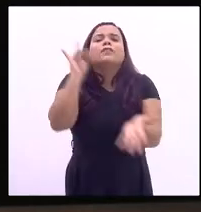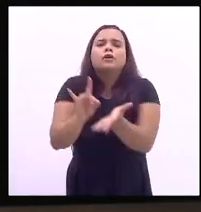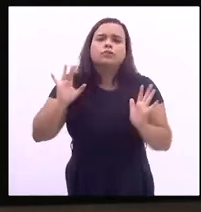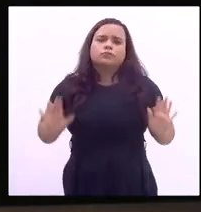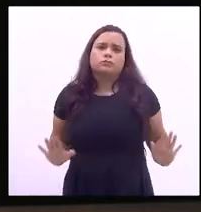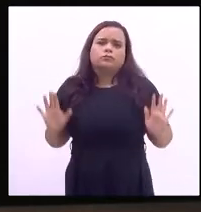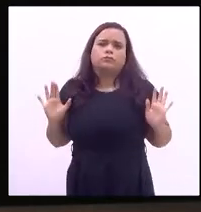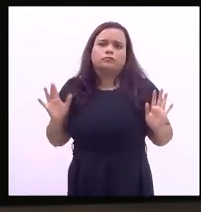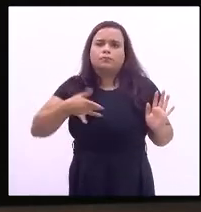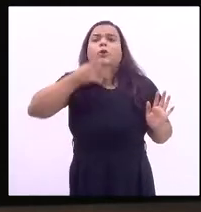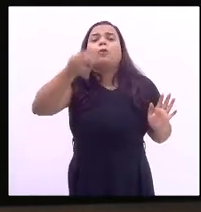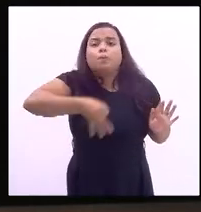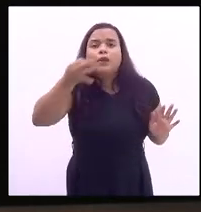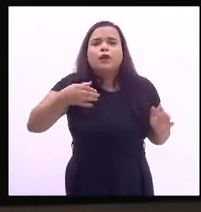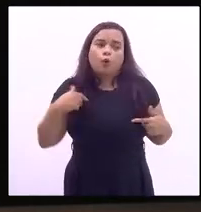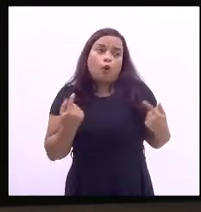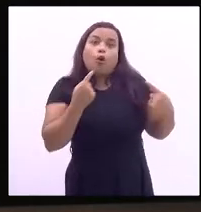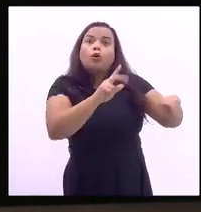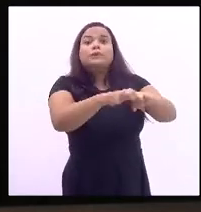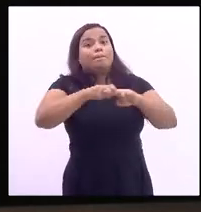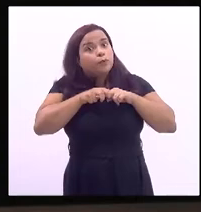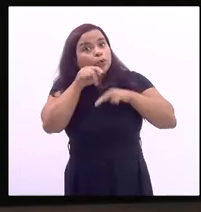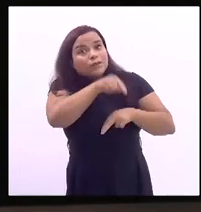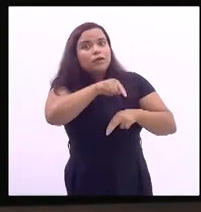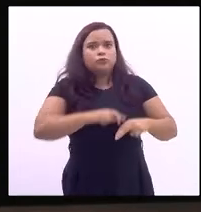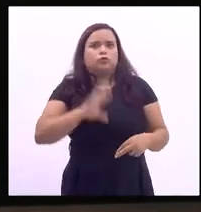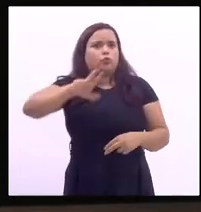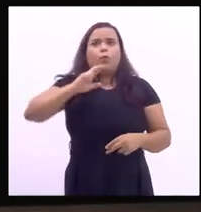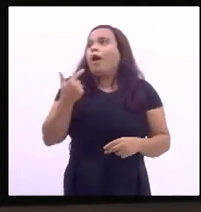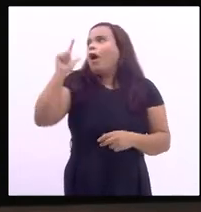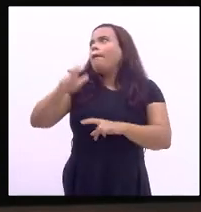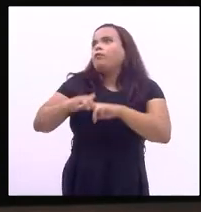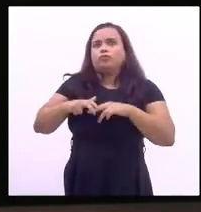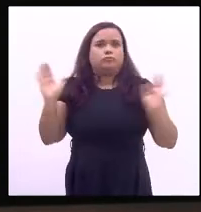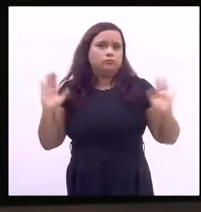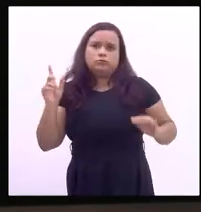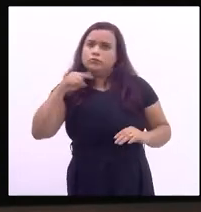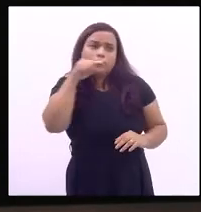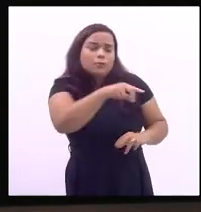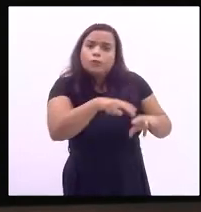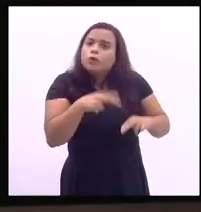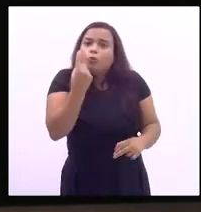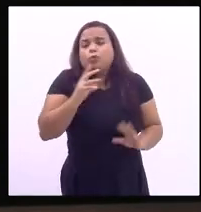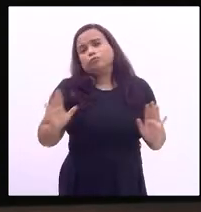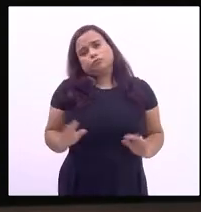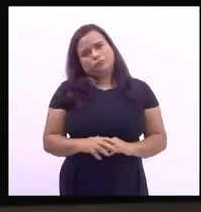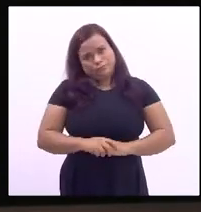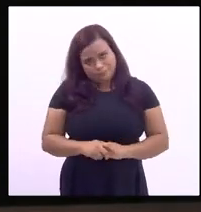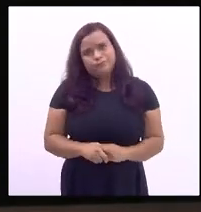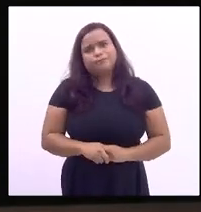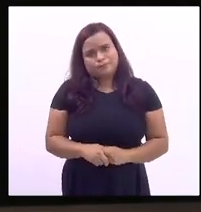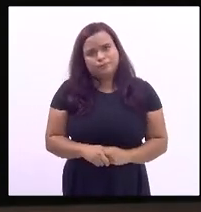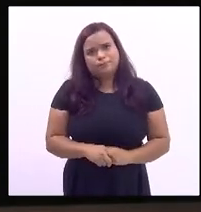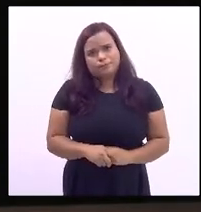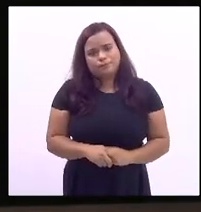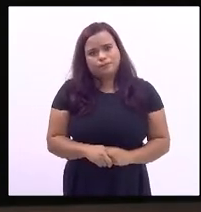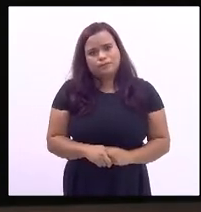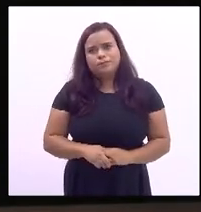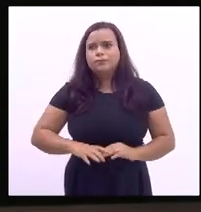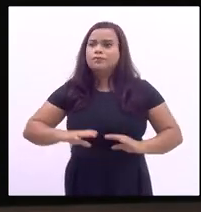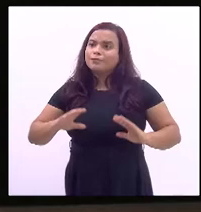frango o meu parecer foi comprado por conta disso não é por outra coisa é por conta disso não então